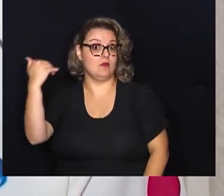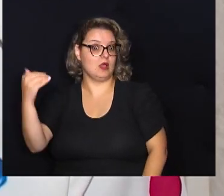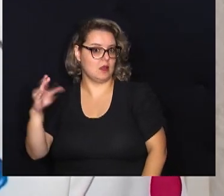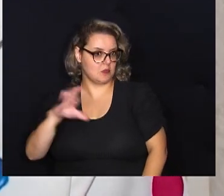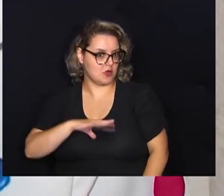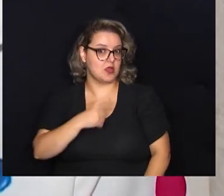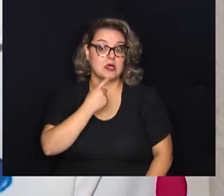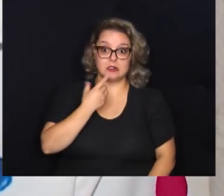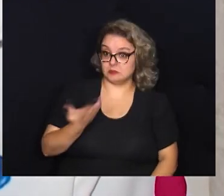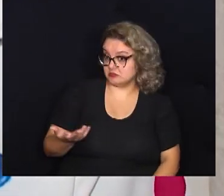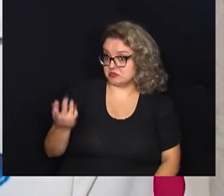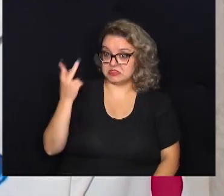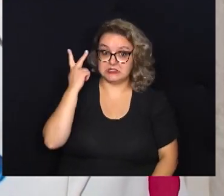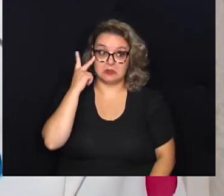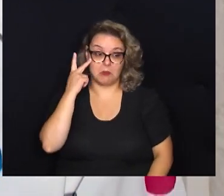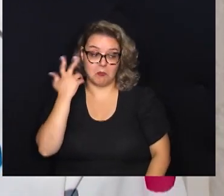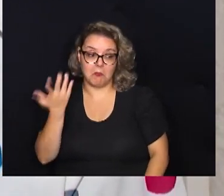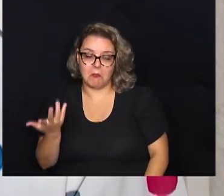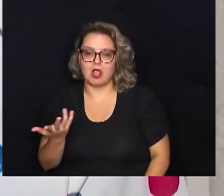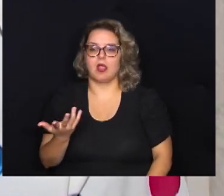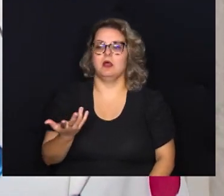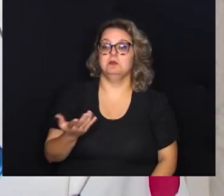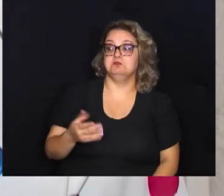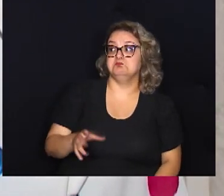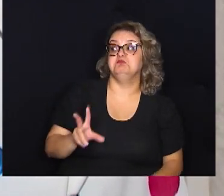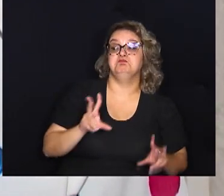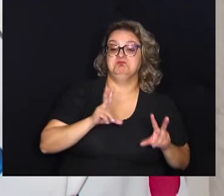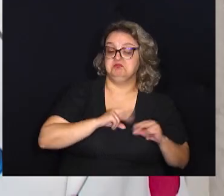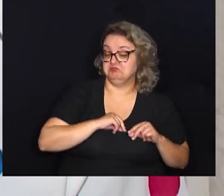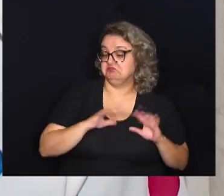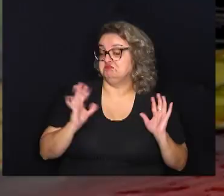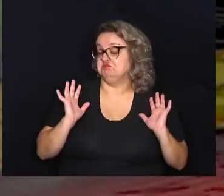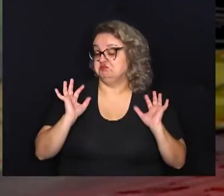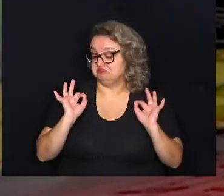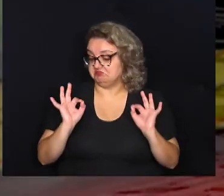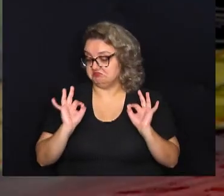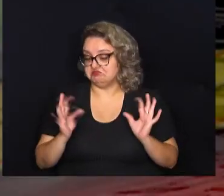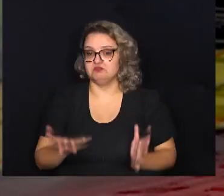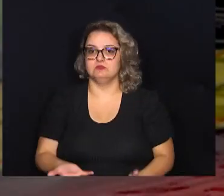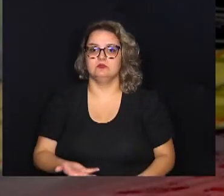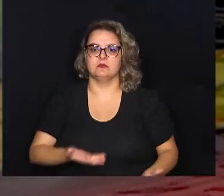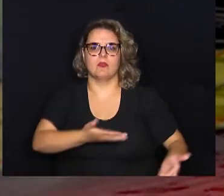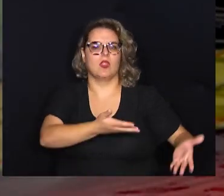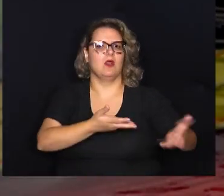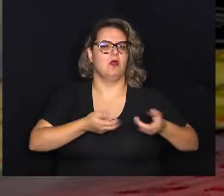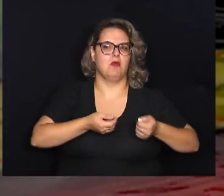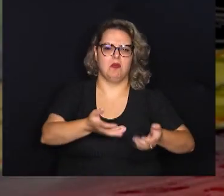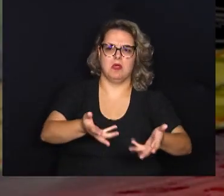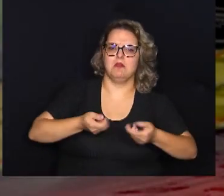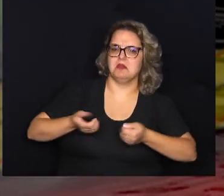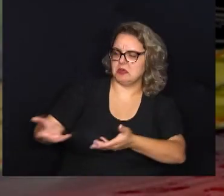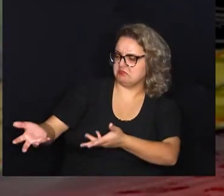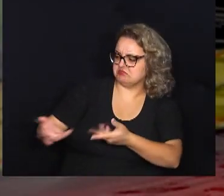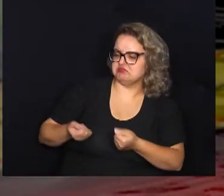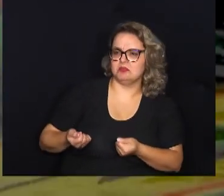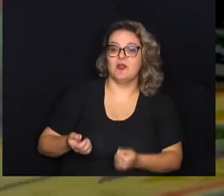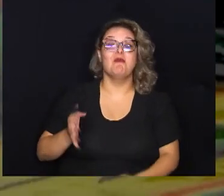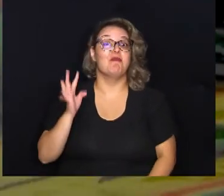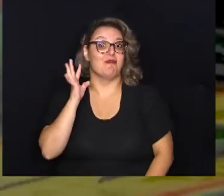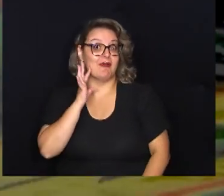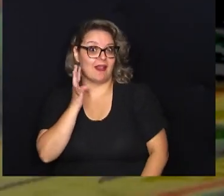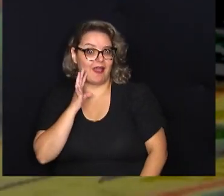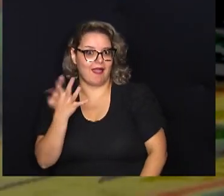Campinas, São Paulo, né? Então, aí convidou bastante gente, foi assim,